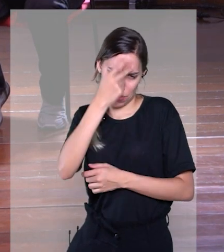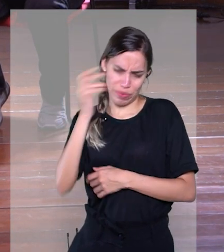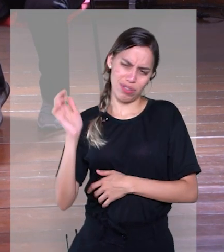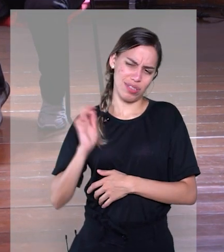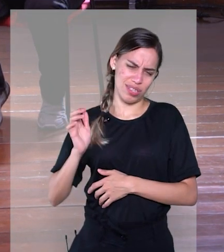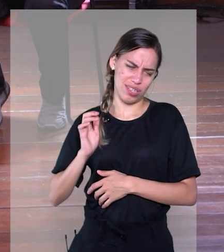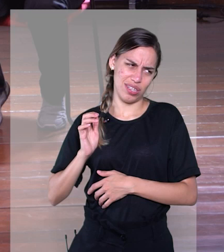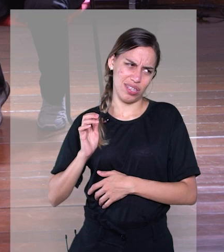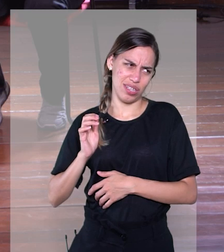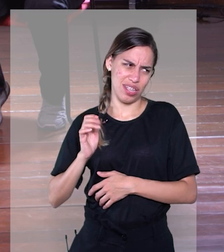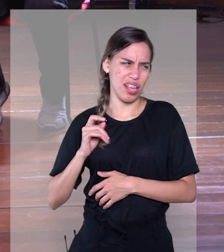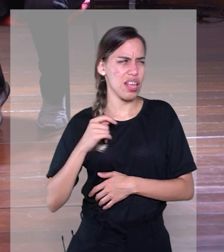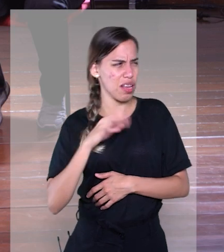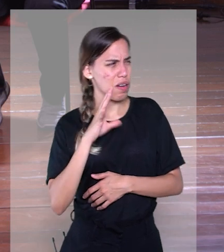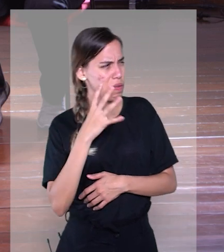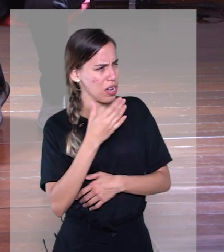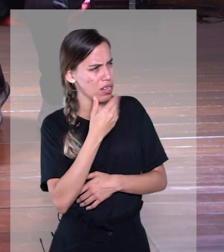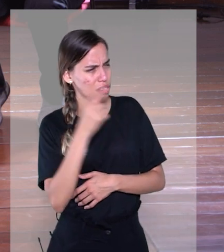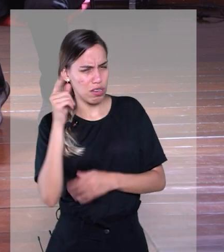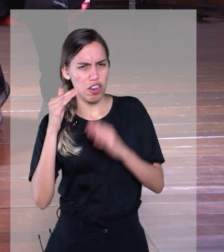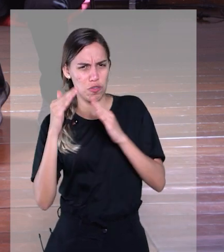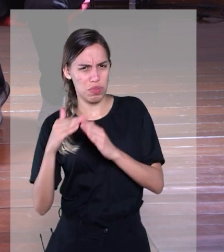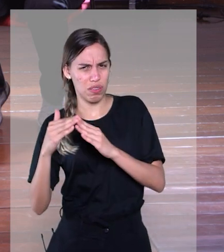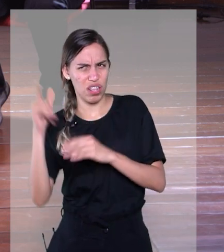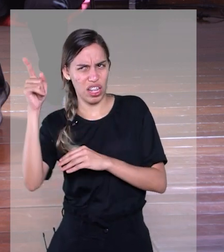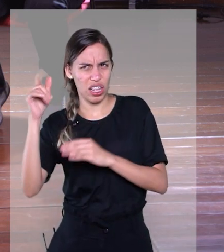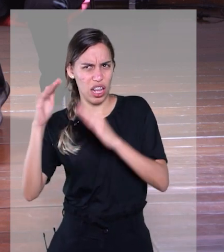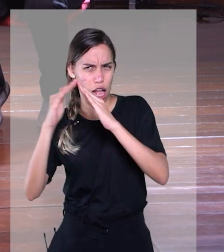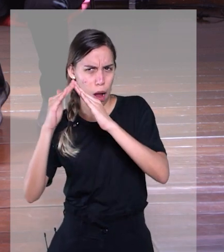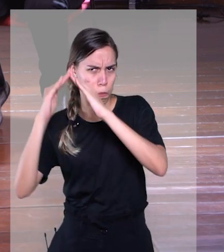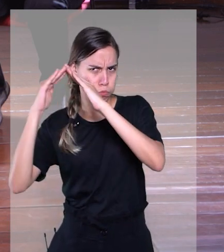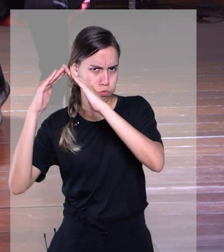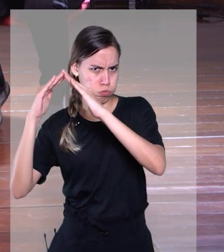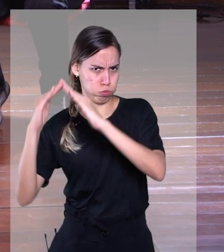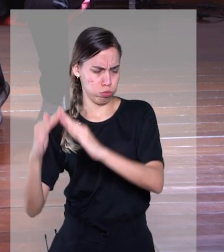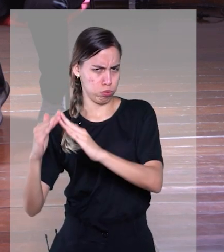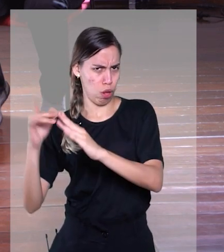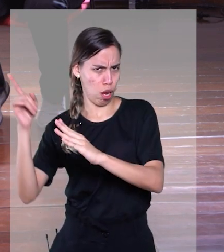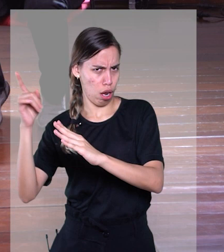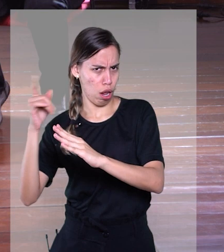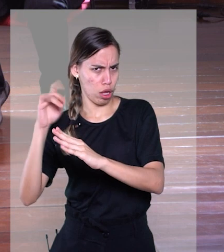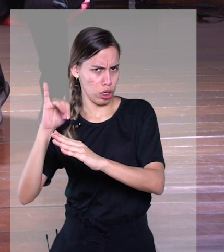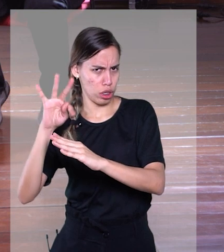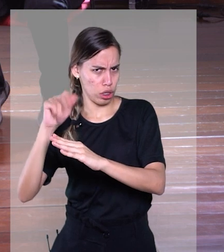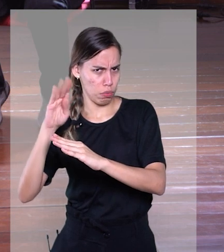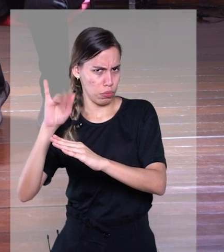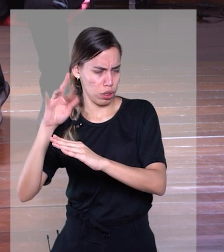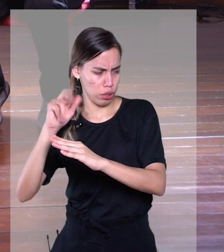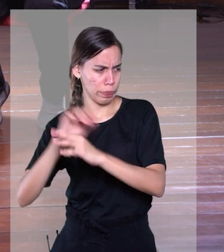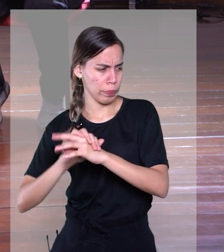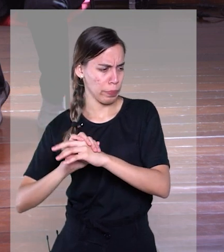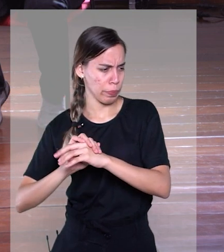lá em Itabira, que agora com certeza. Com certeza tinha o centro cultural. Dinheiro. Tudo vinha da França,